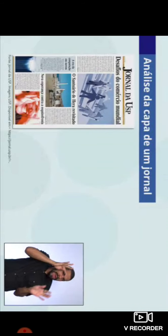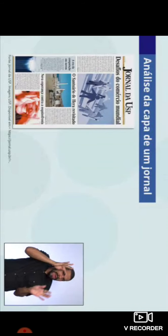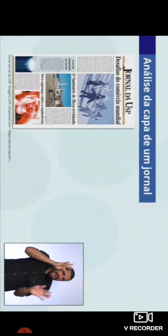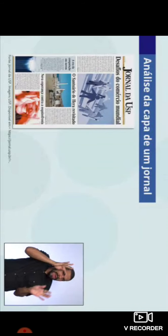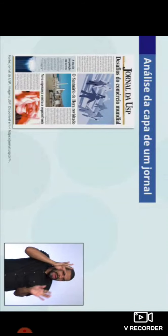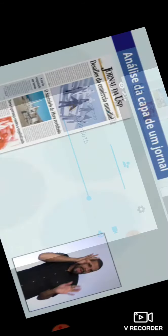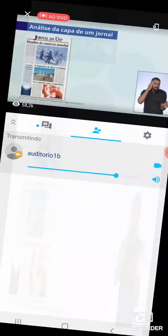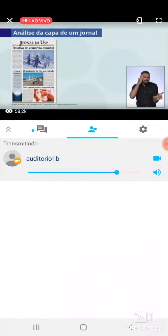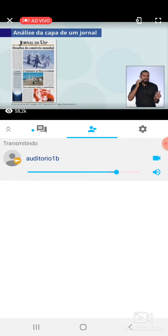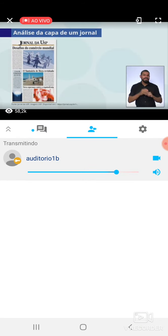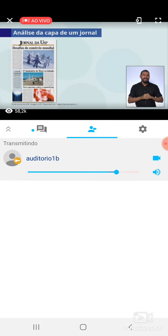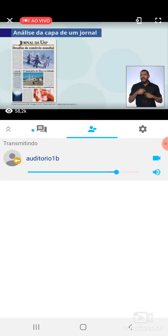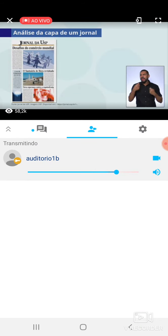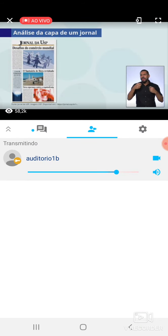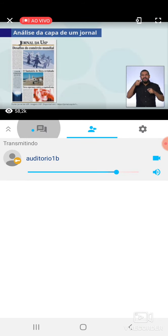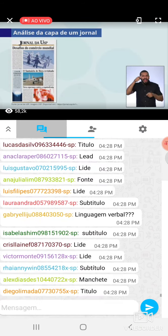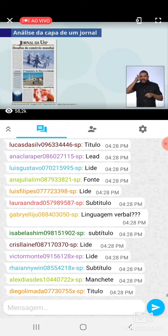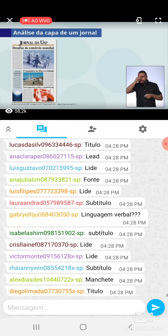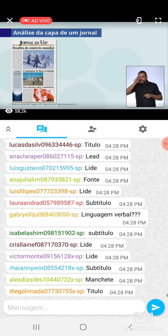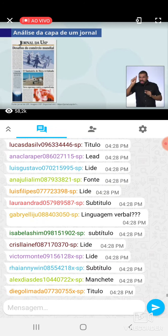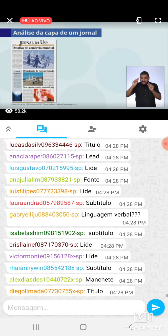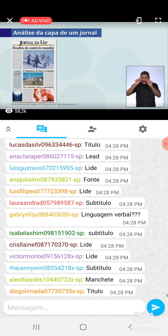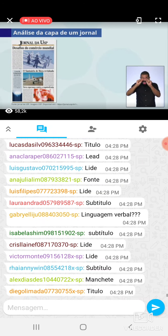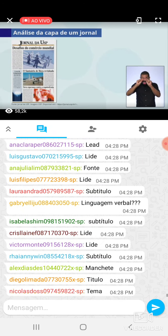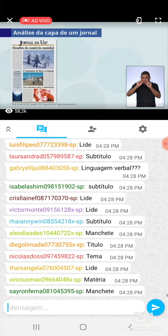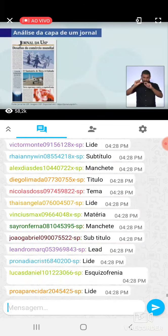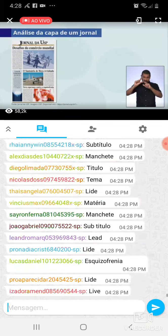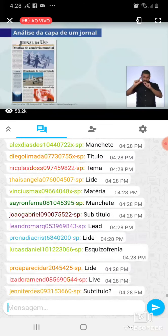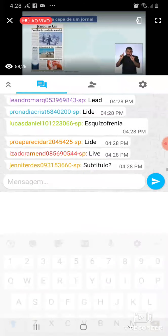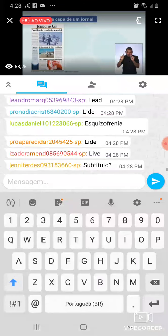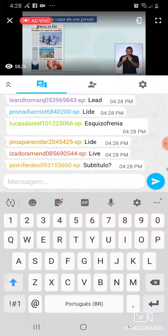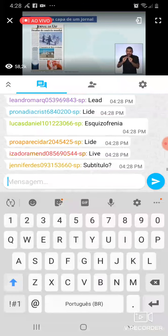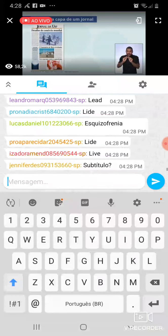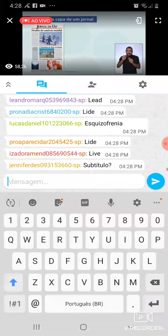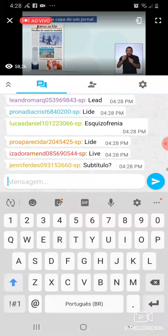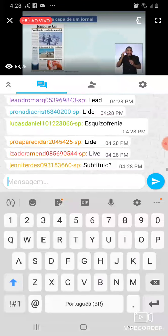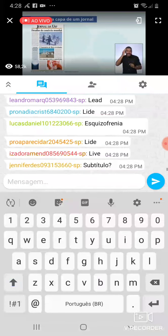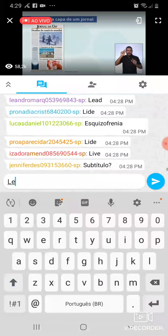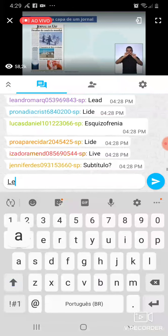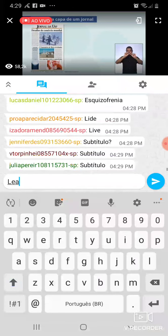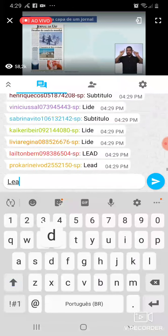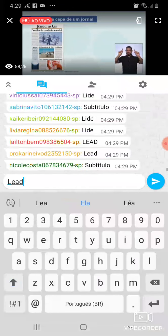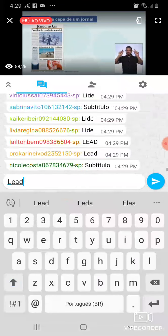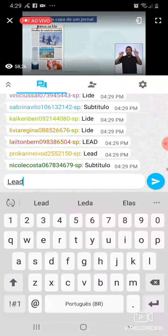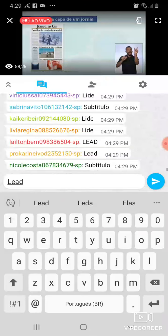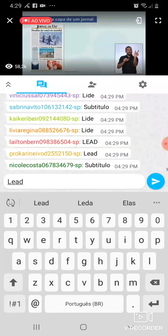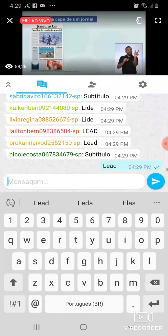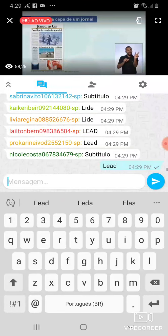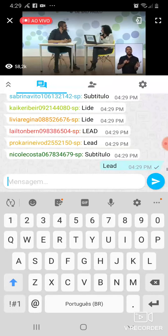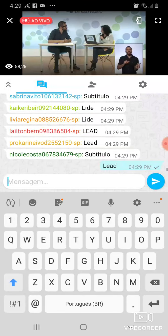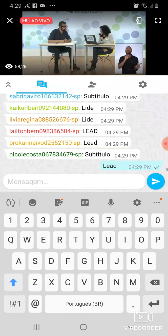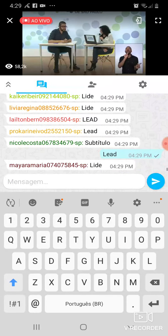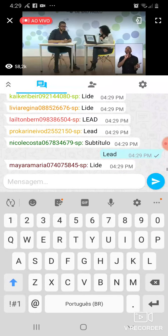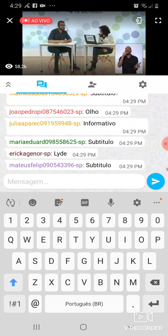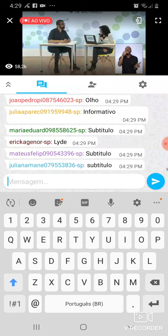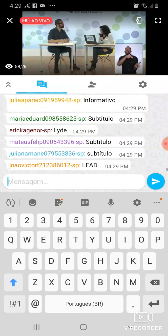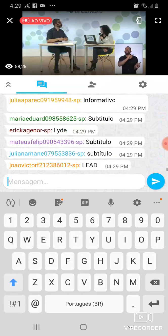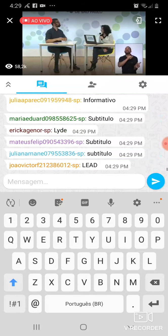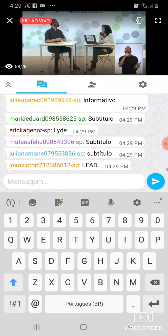Mesmo sem conseguir ler, sei que tá pequenininho e tal, tem o cabeçalho, a manchete, aquele primeiro parágrafo. A Lorena tá perguntando se é o